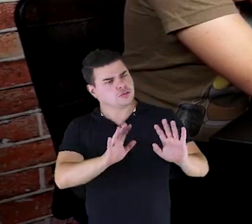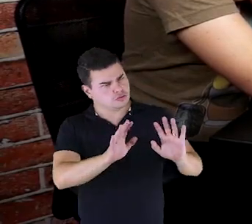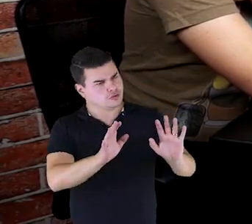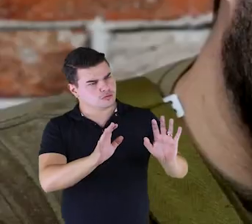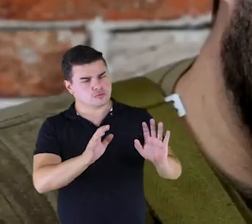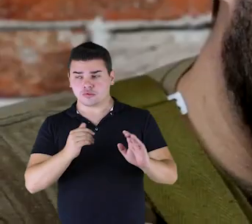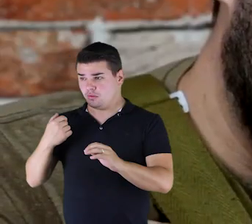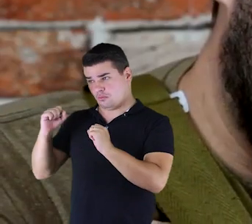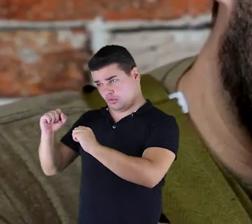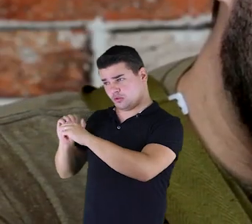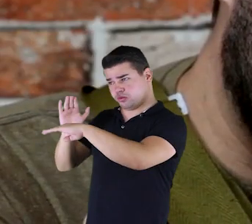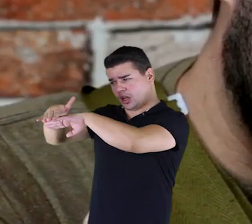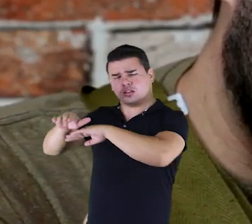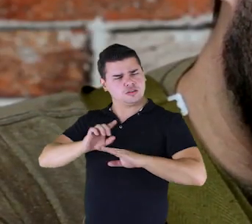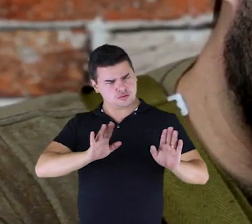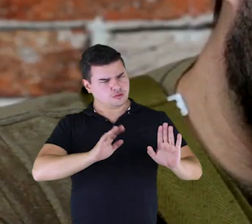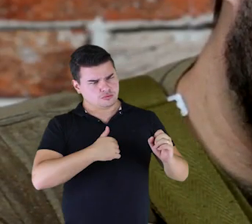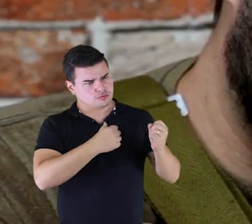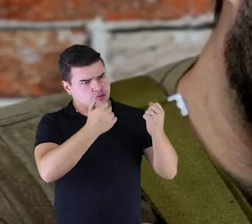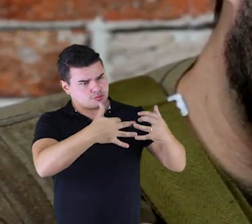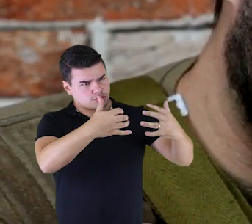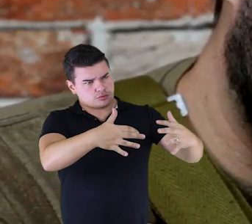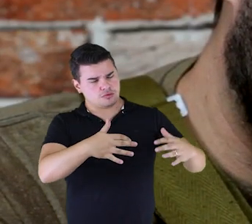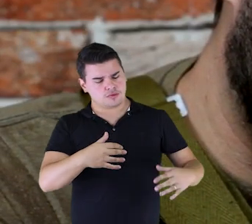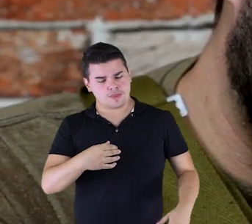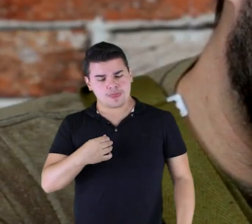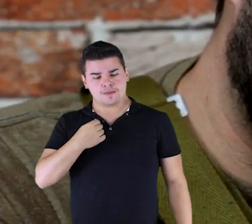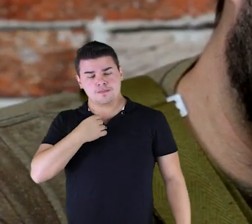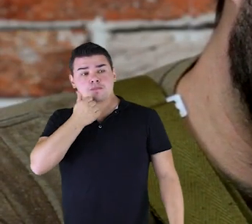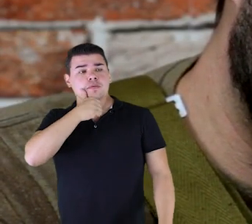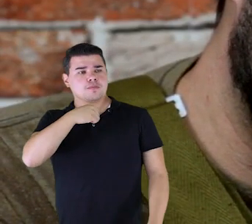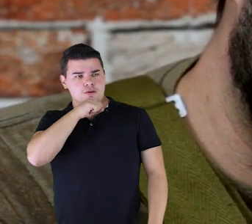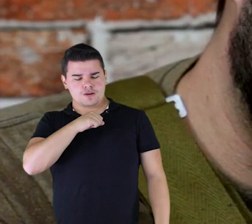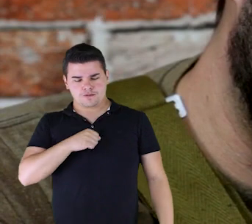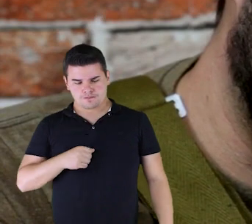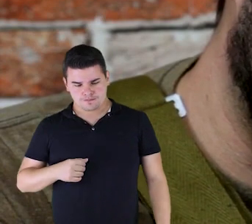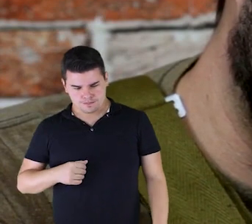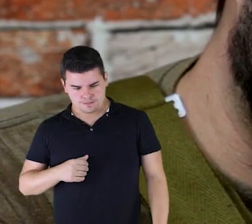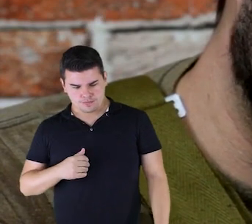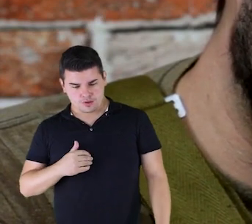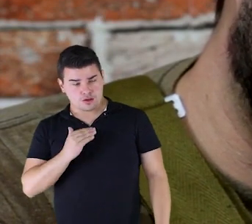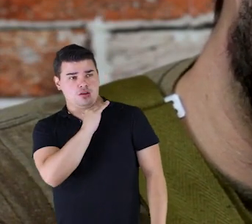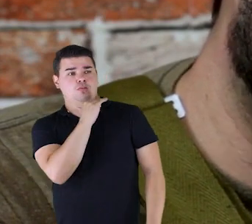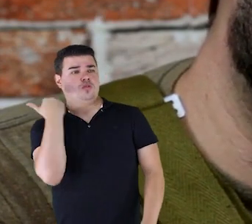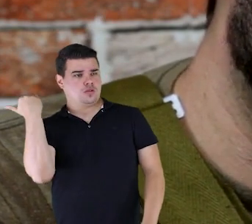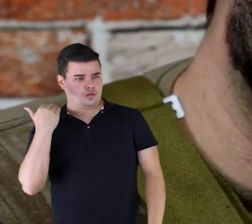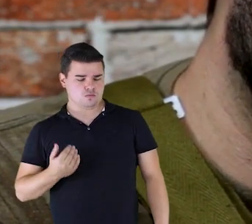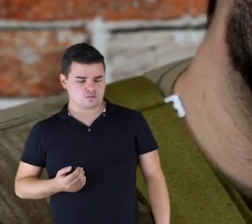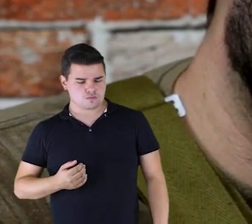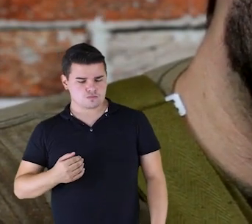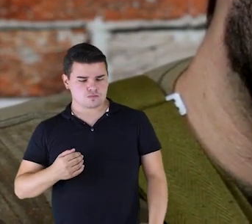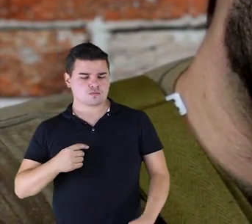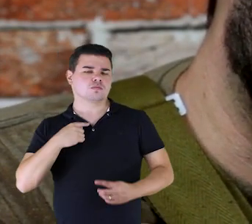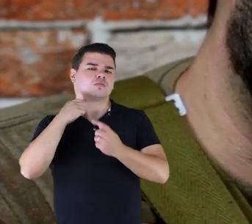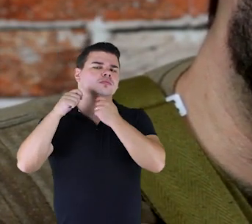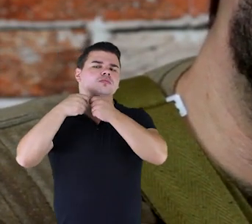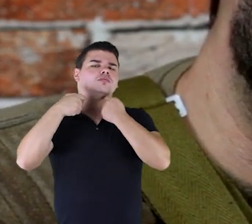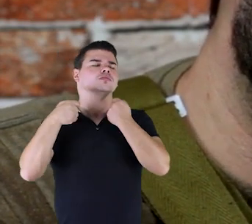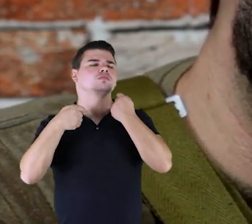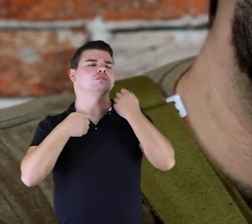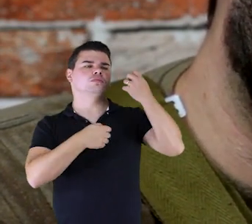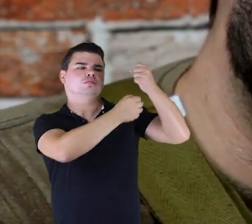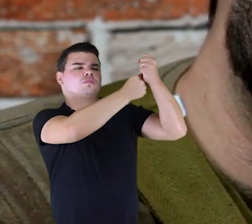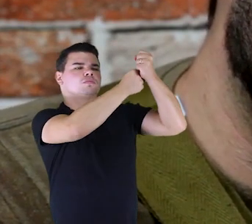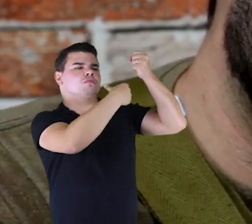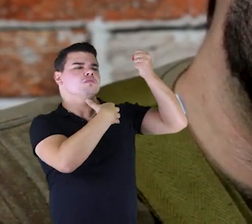pular. Não, minha mãe, ela faleceu, ela se enforcou.